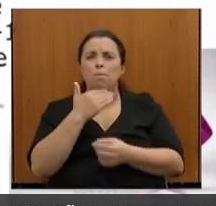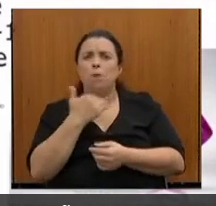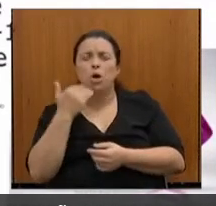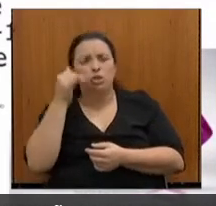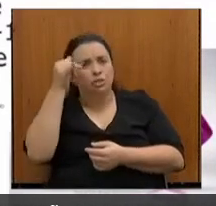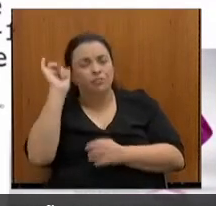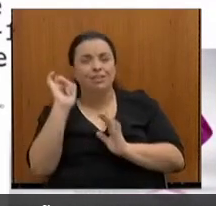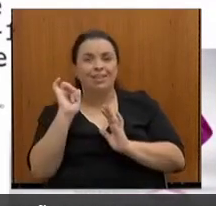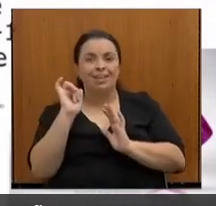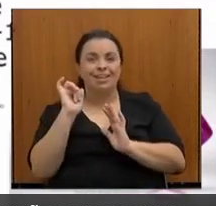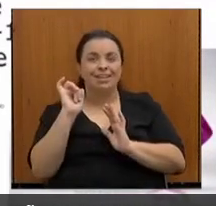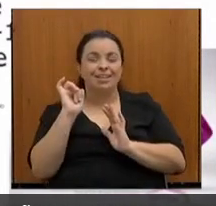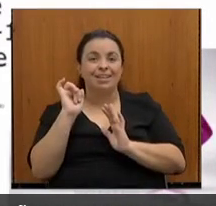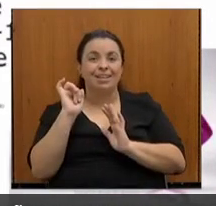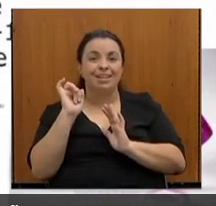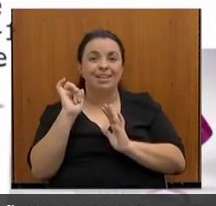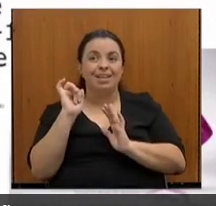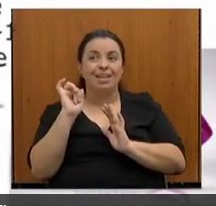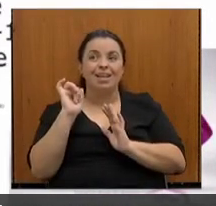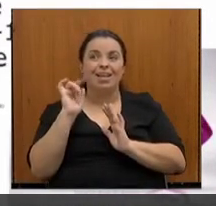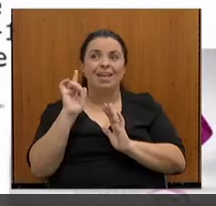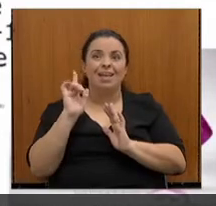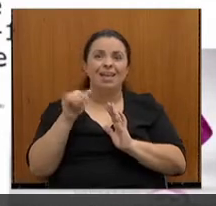vezes, as pessoas ficam... São medievais.